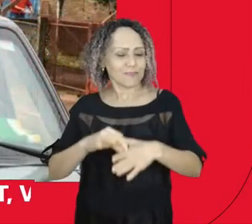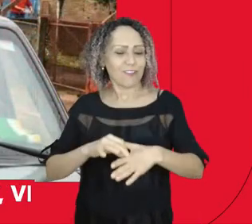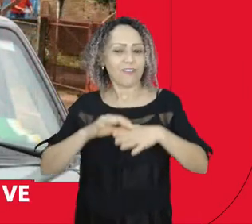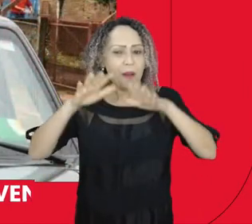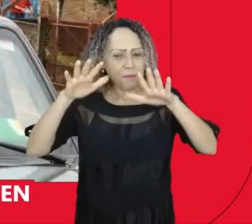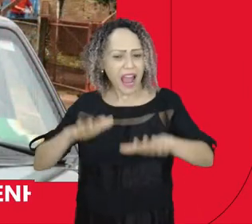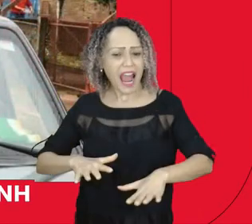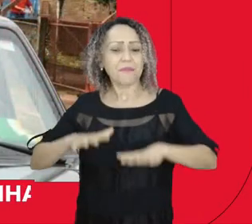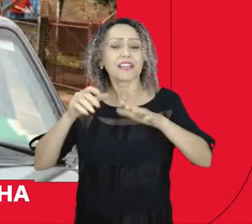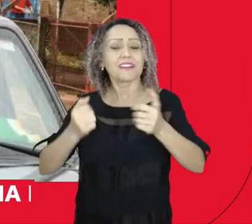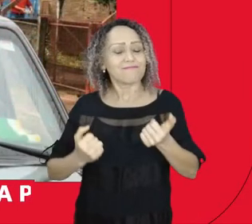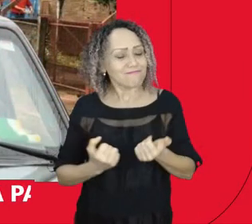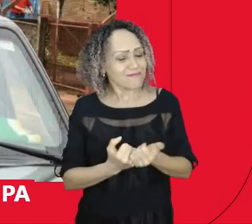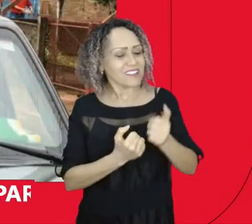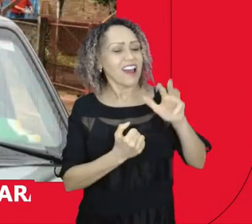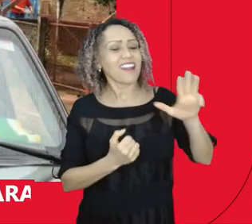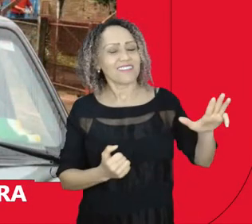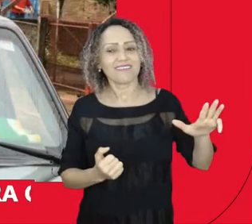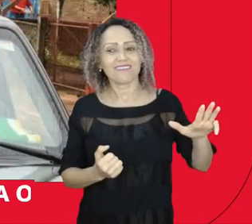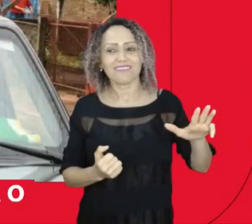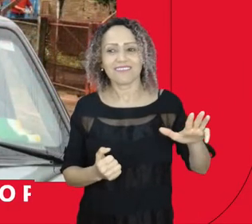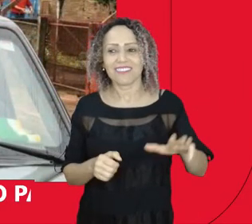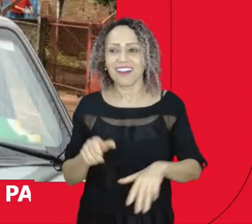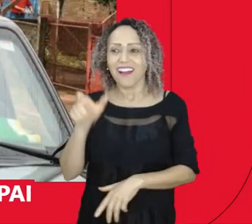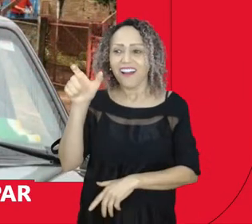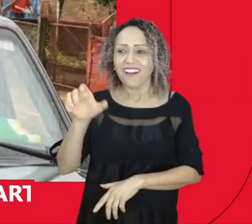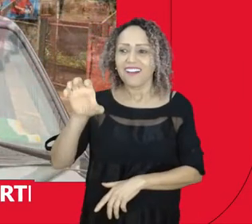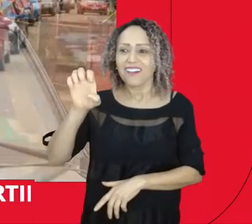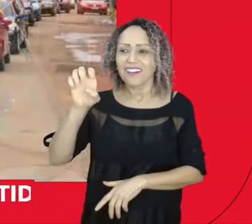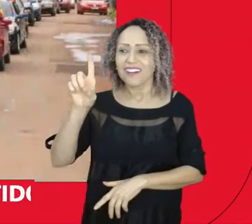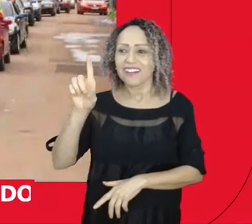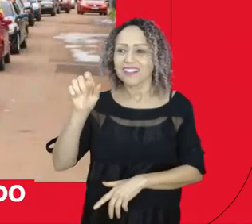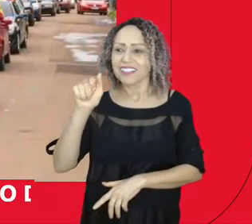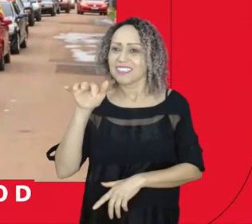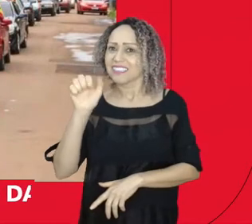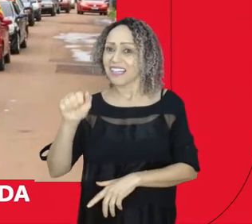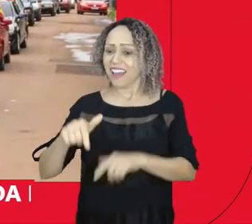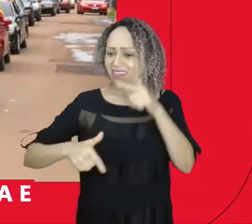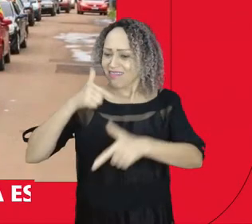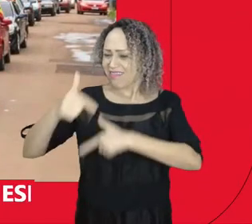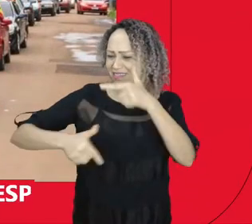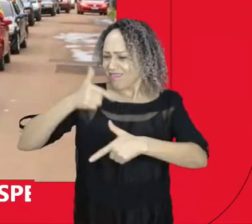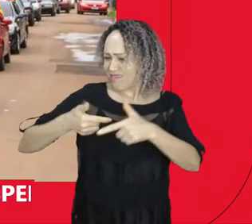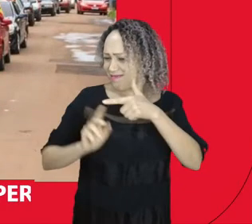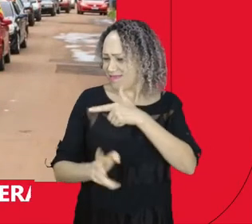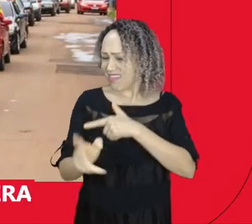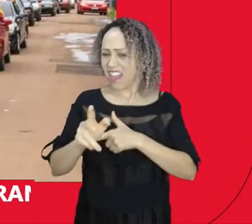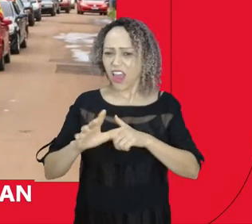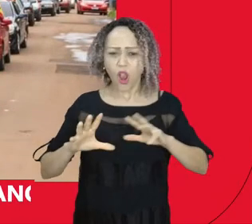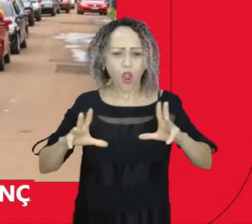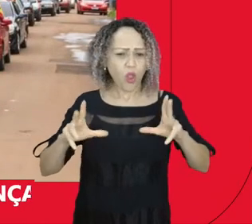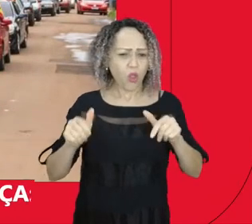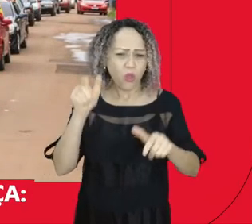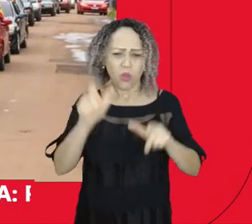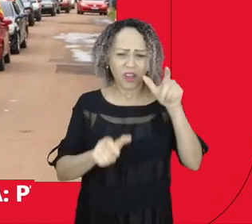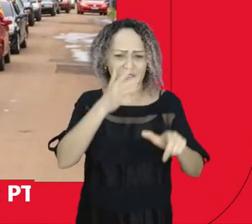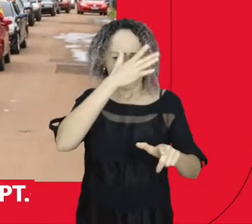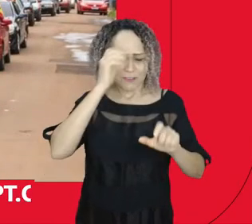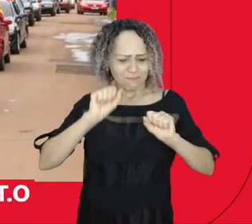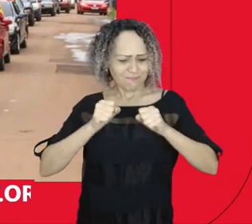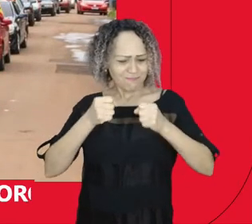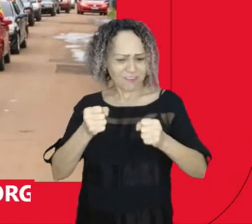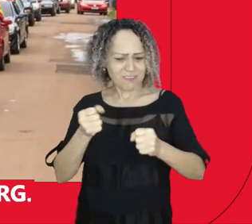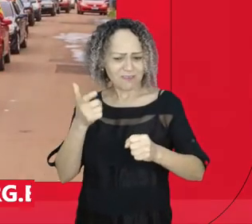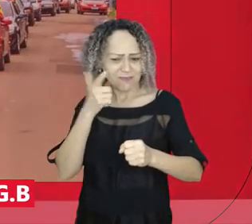ficou animado, olha aí, Edgar Preto, não parou de trabalhar, hein? Não para, tá todo mundo empenhado em conseguir